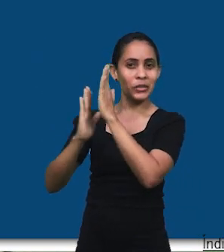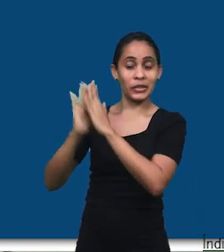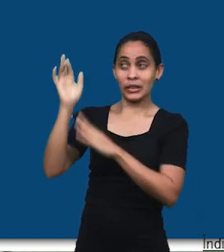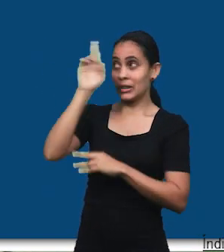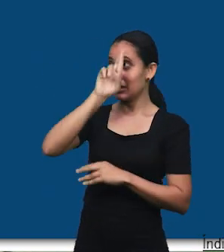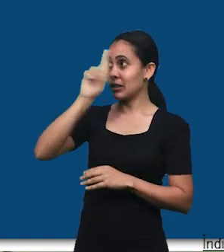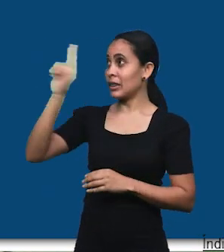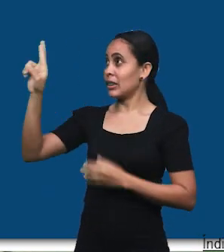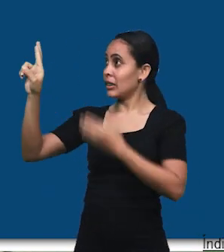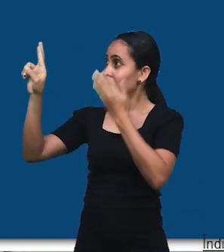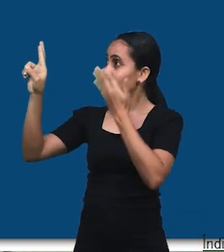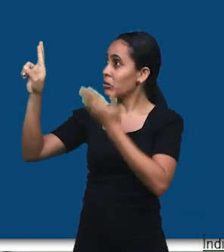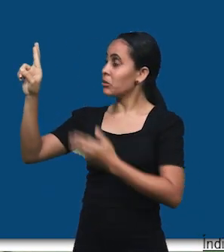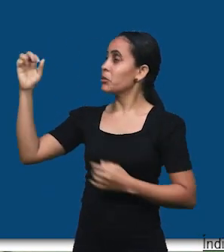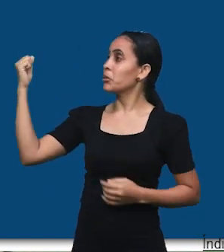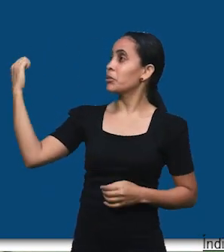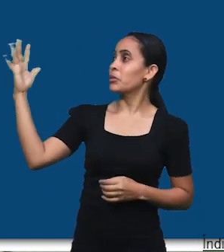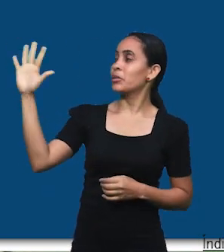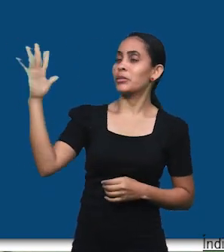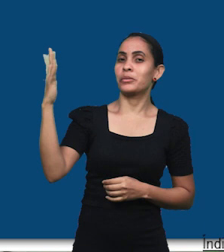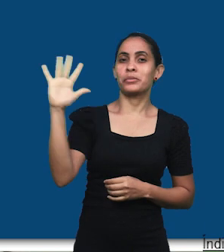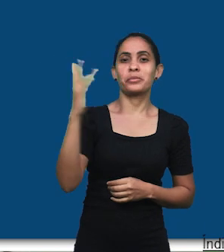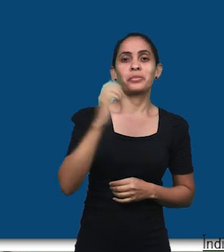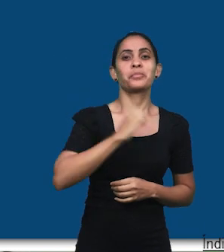adorar, bendizer